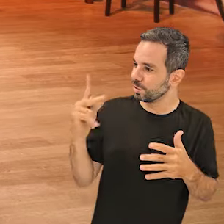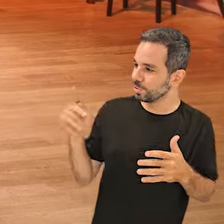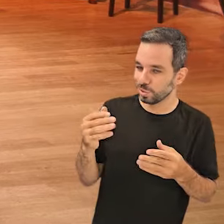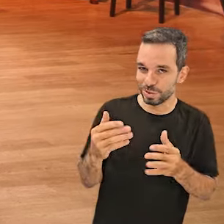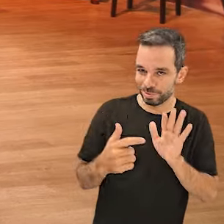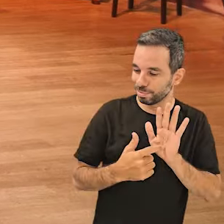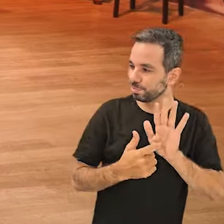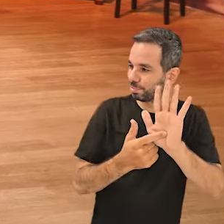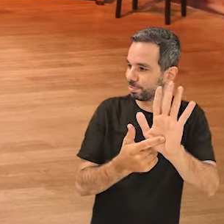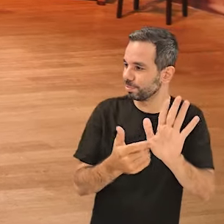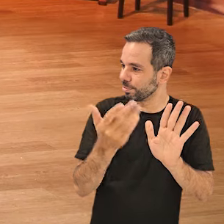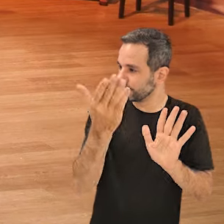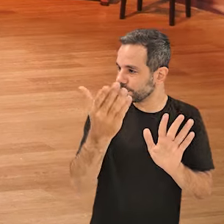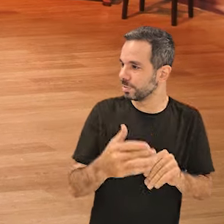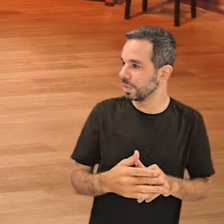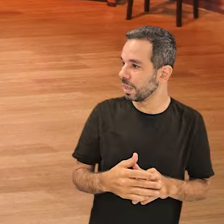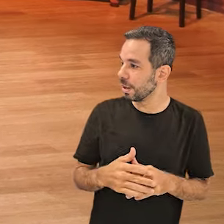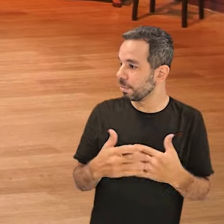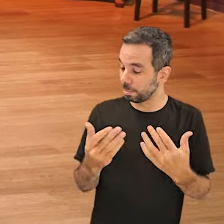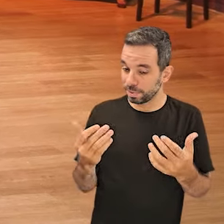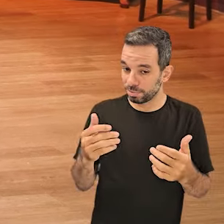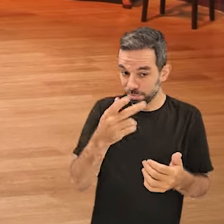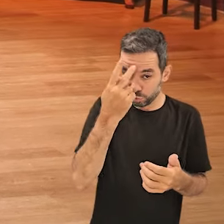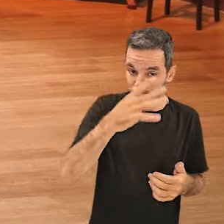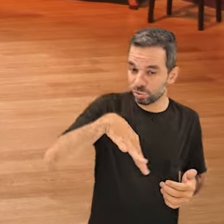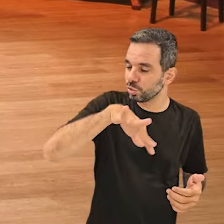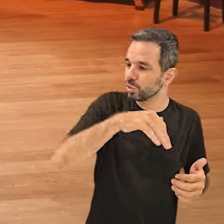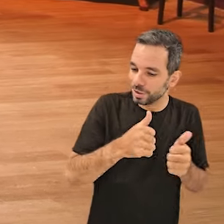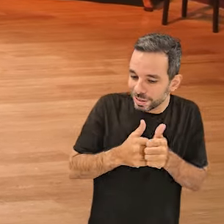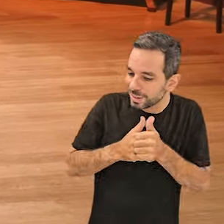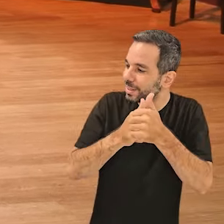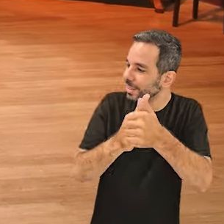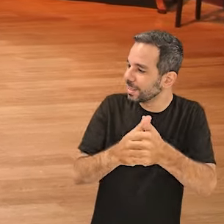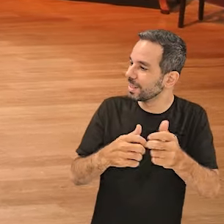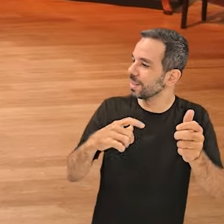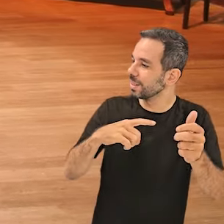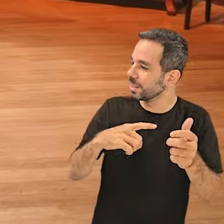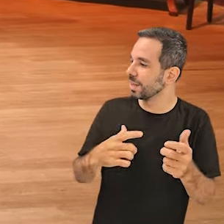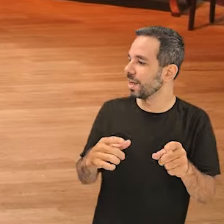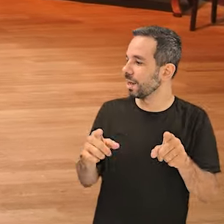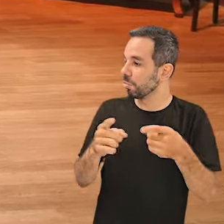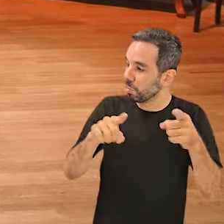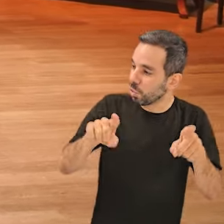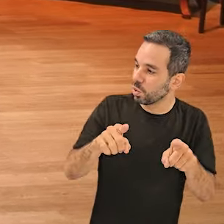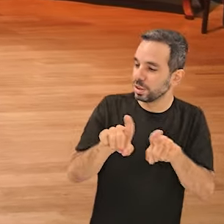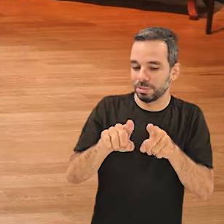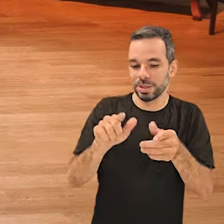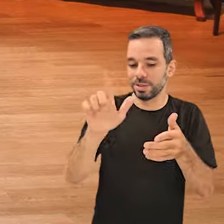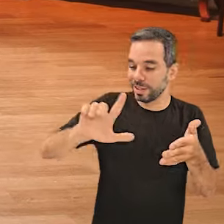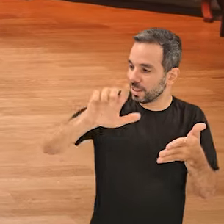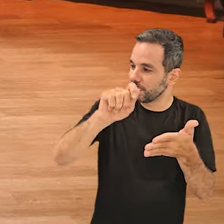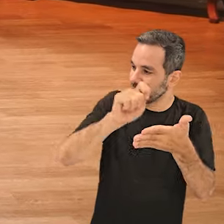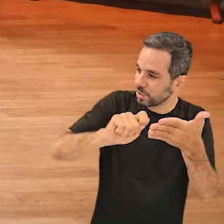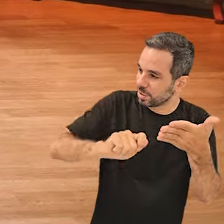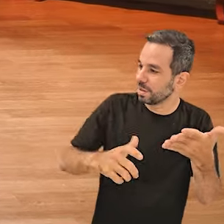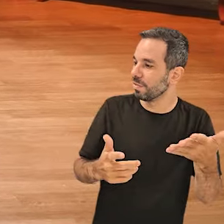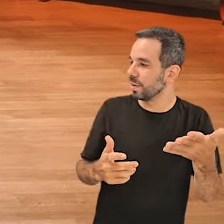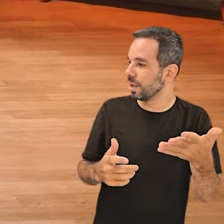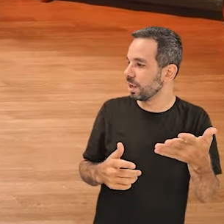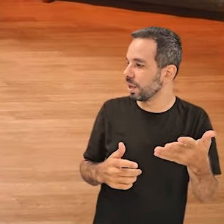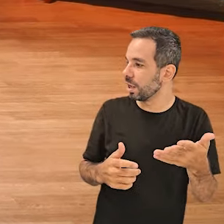para aquela câmera suas redes sociais, para que o pessoal de casa possa te acompanhar, possa conhecer mais sobre o seu trabalho, tanto na música quanto na literatura, possa